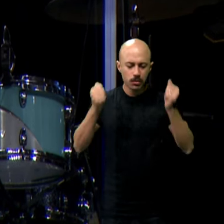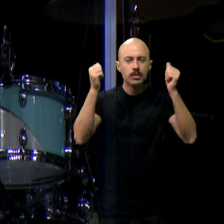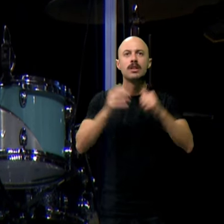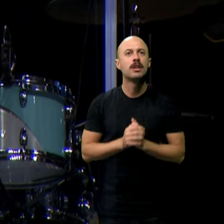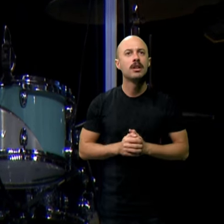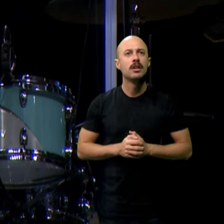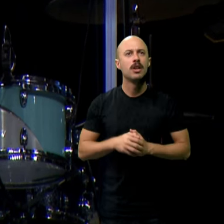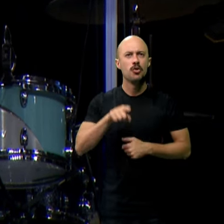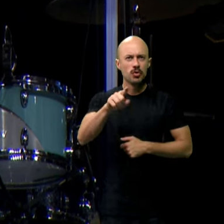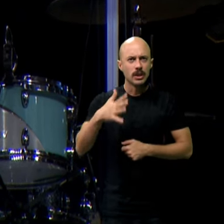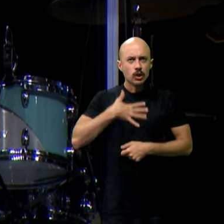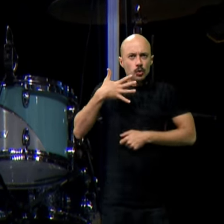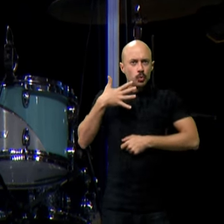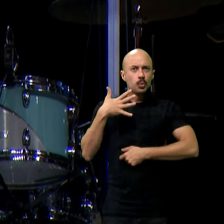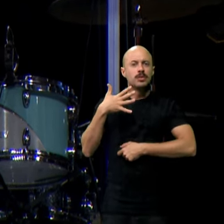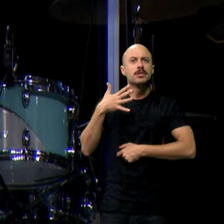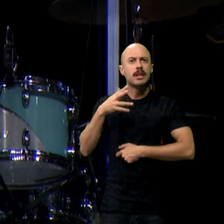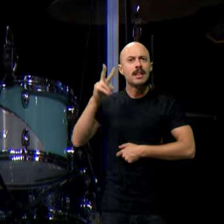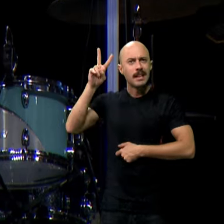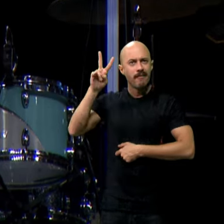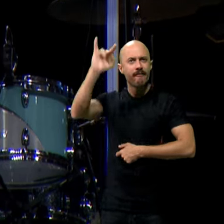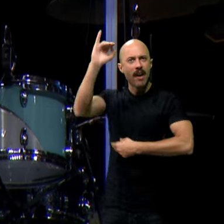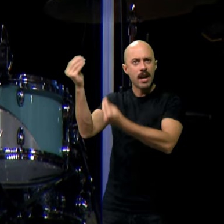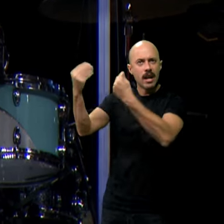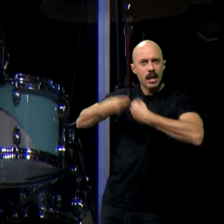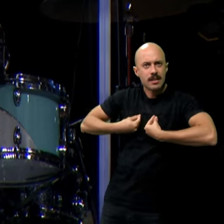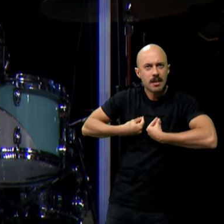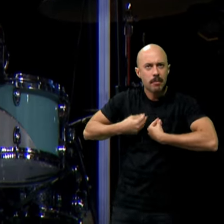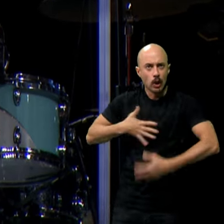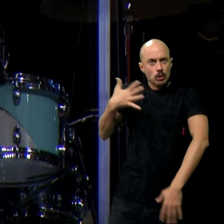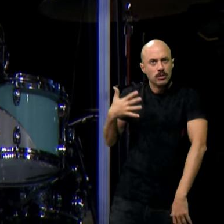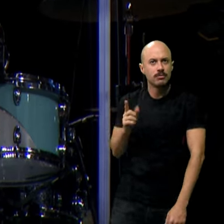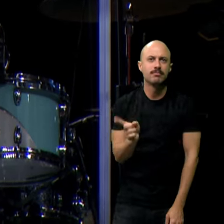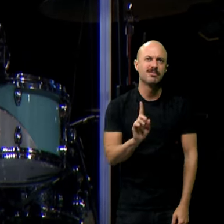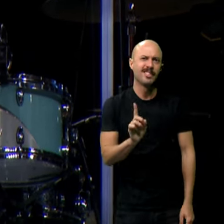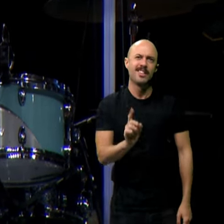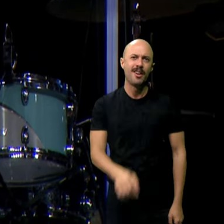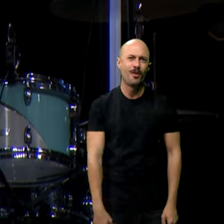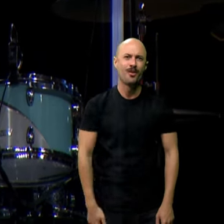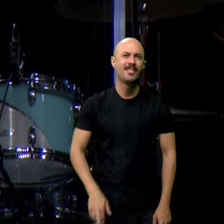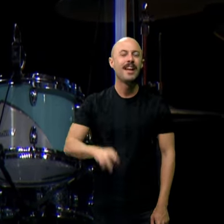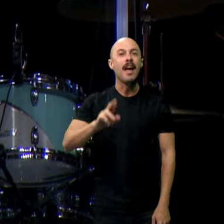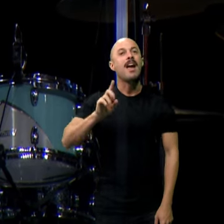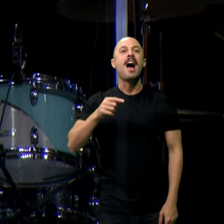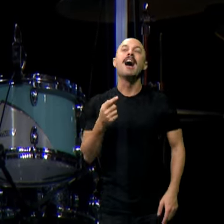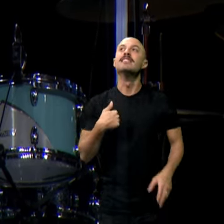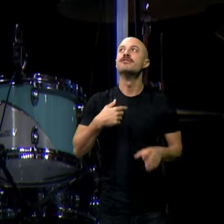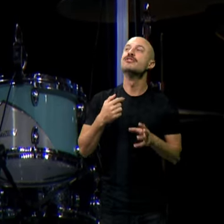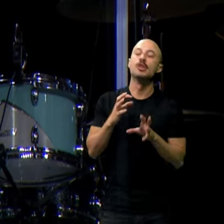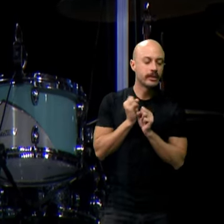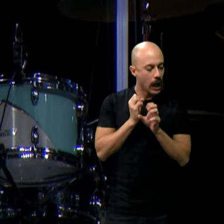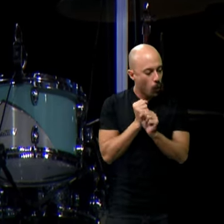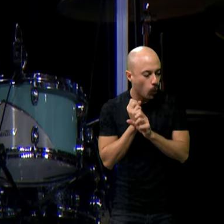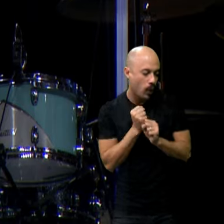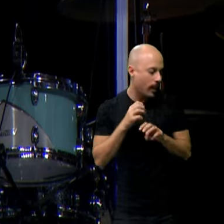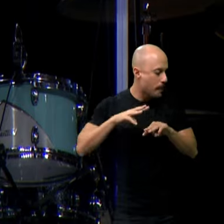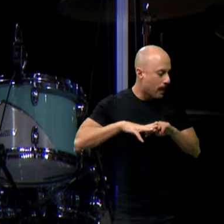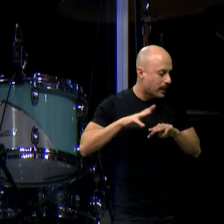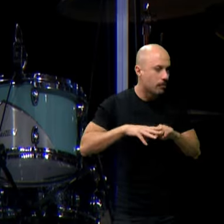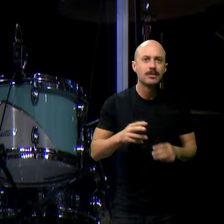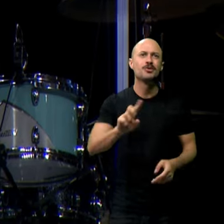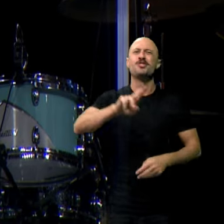Você não se assuste do que você vai receber aí. Não pense que a finança é um tema matemático. Não é matemático.